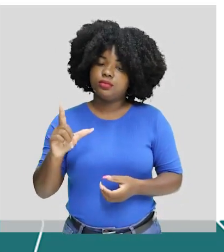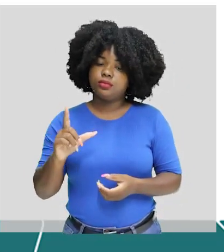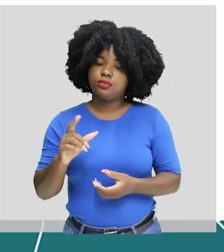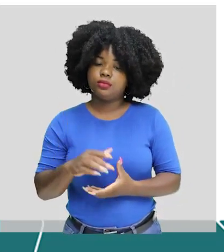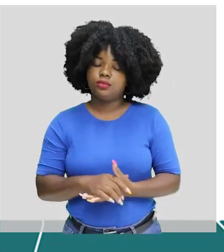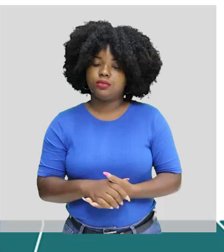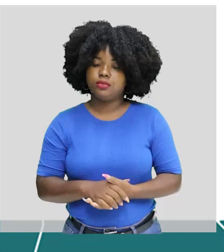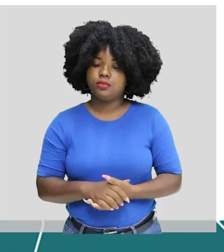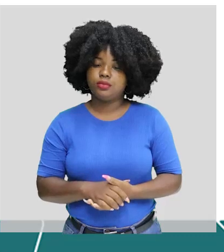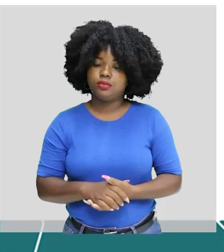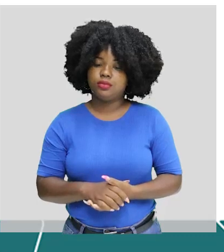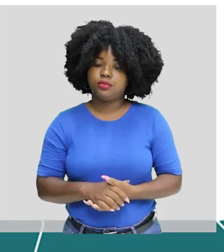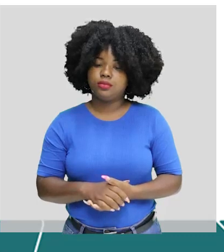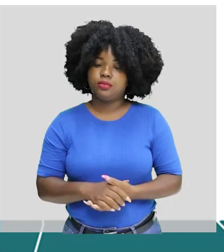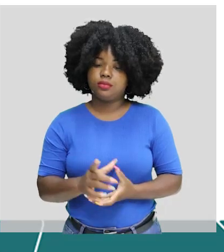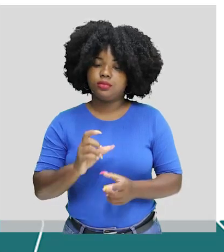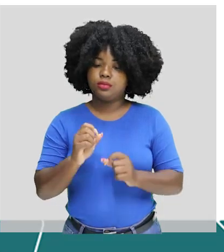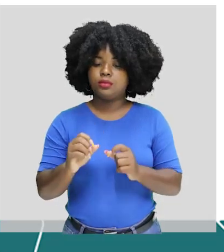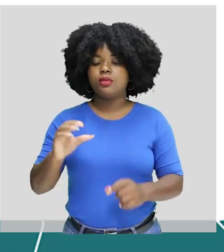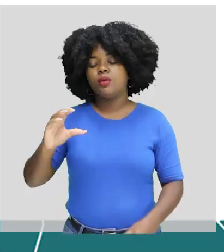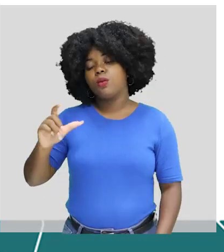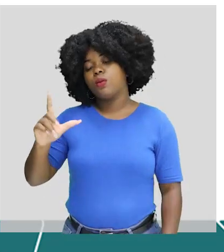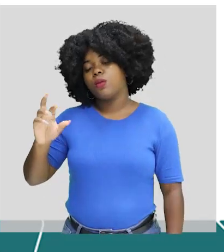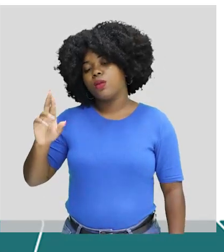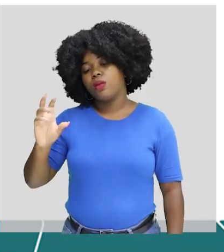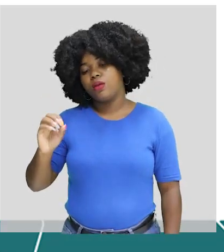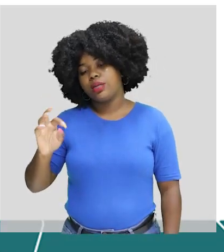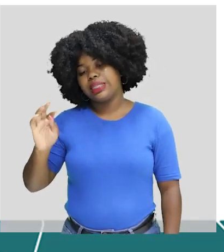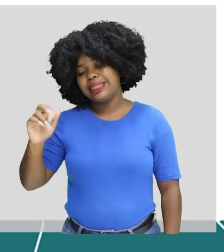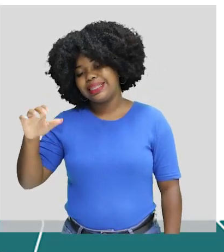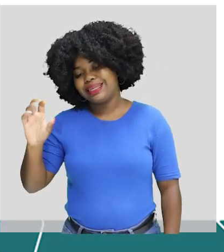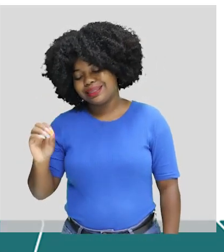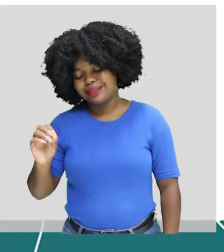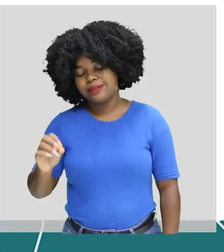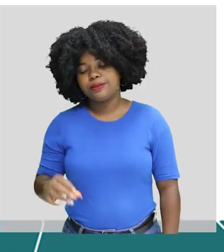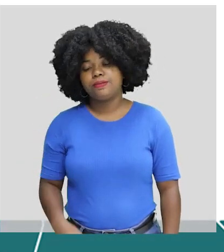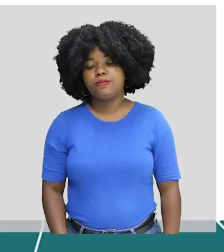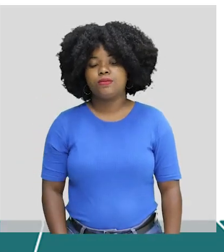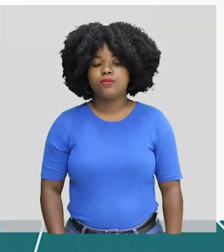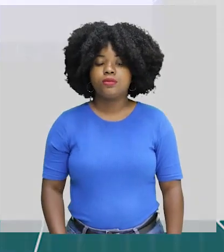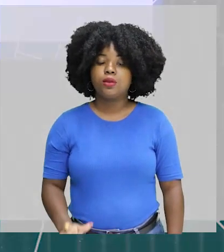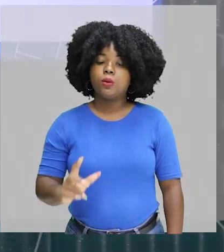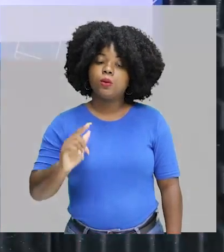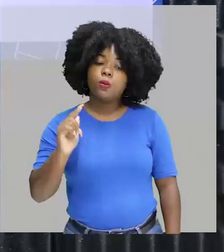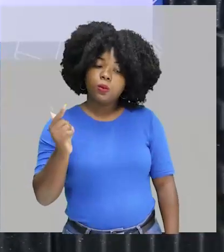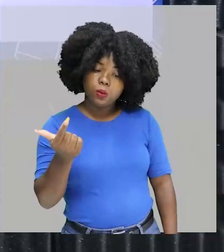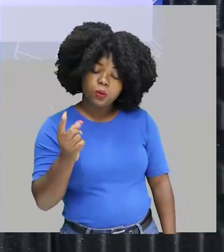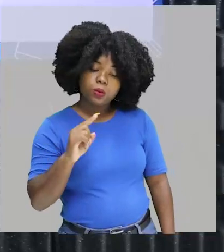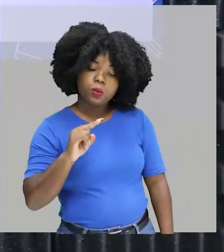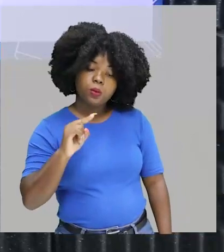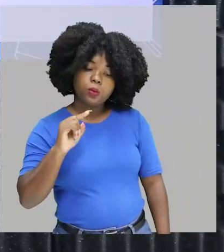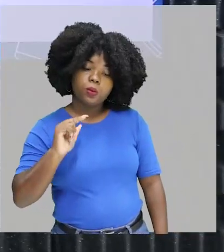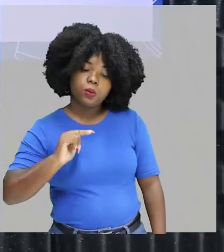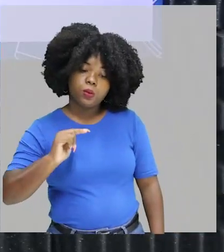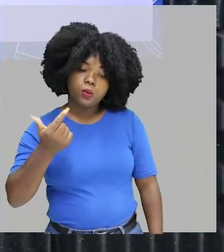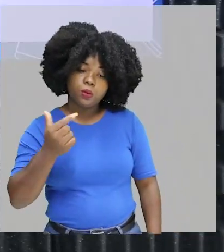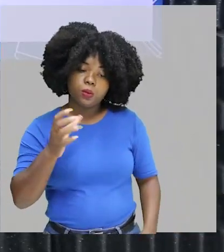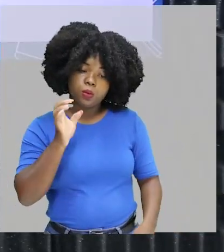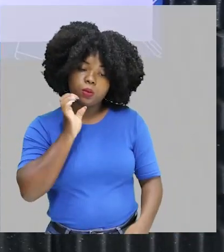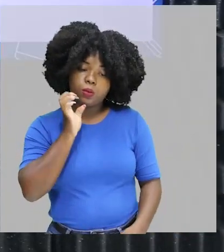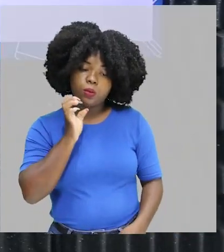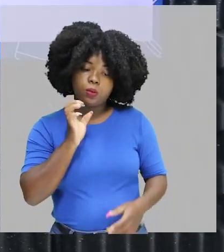hidrogênio, certo? Formando o cloroetano. Aqui, no próximo exemplo, no caso do propeno, olha só, eu